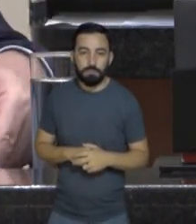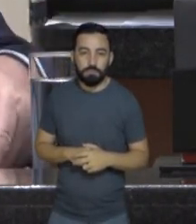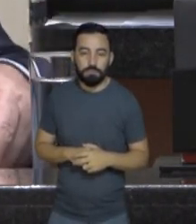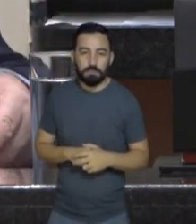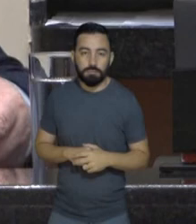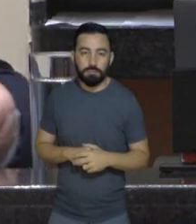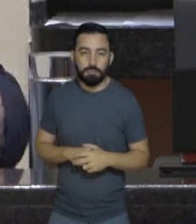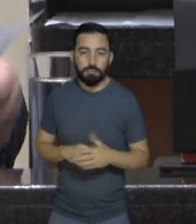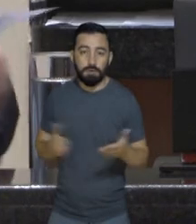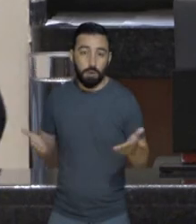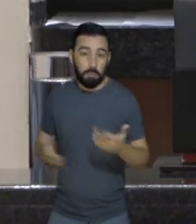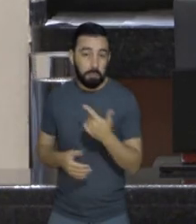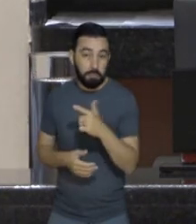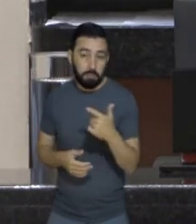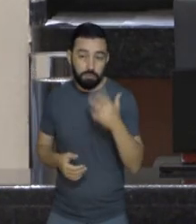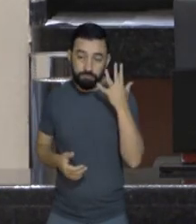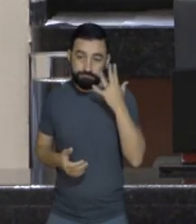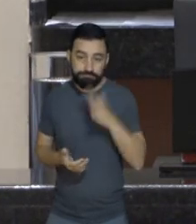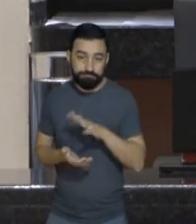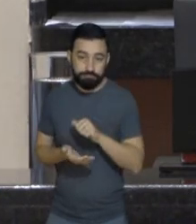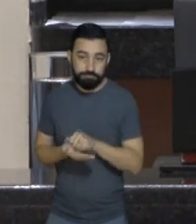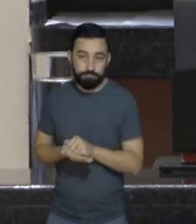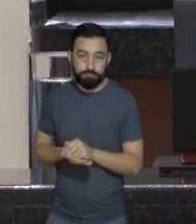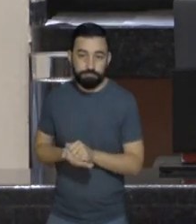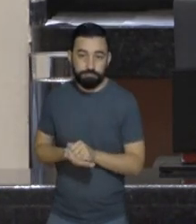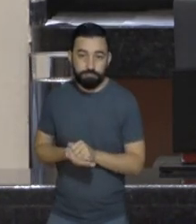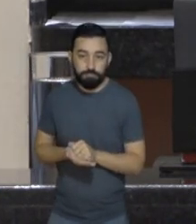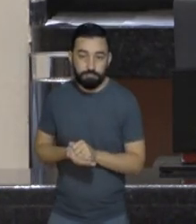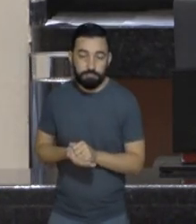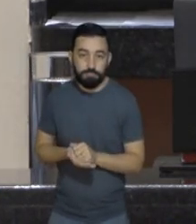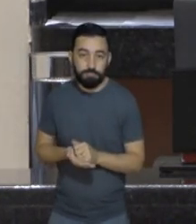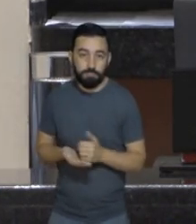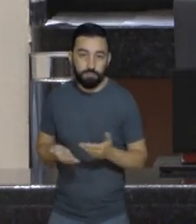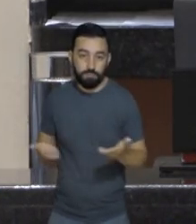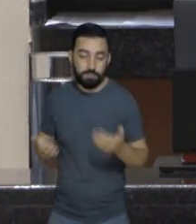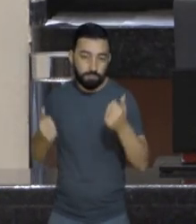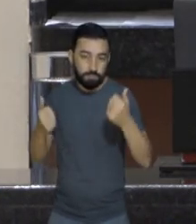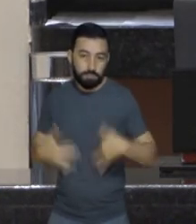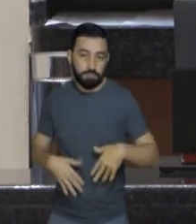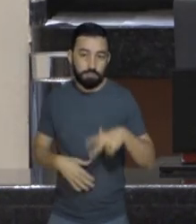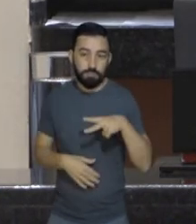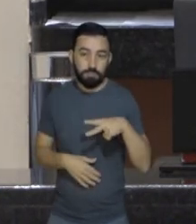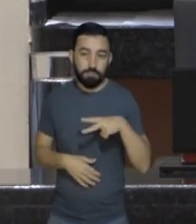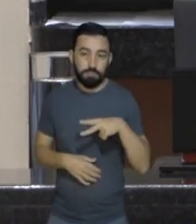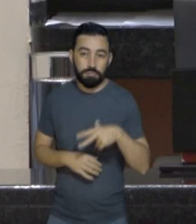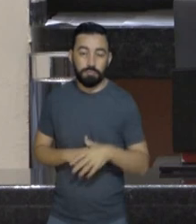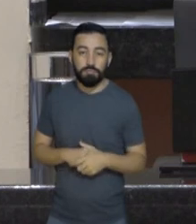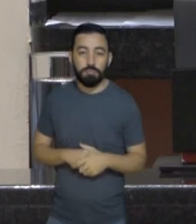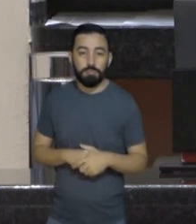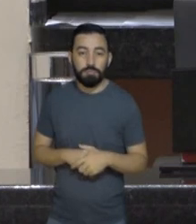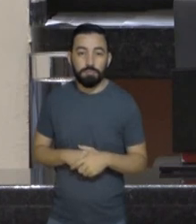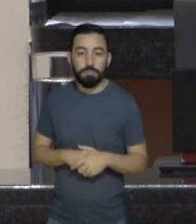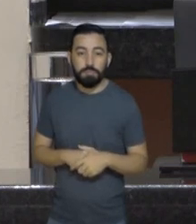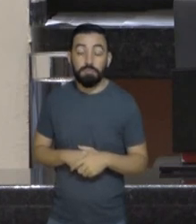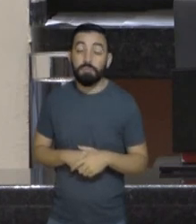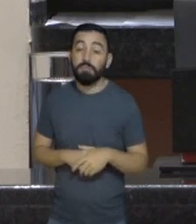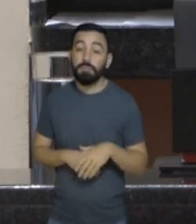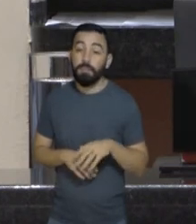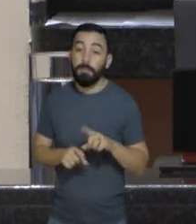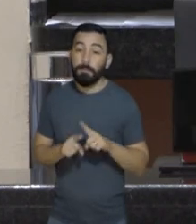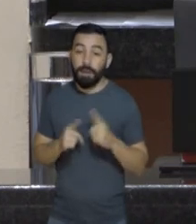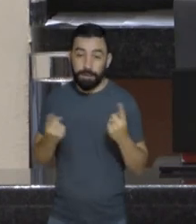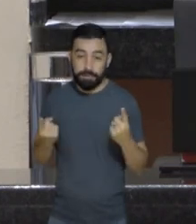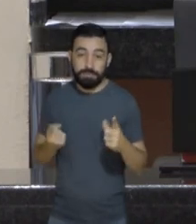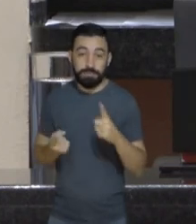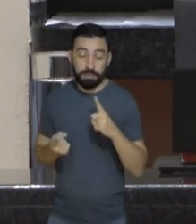Nós não temos nenhum orador inscrito em explicações pessoais, mas está sobre